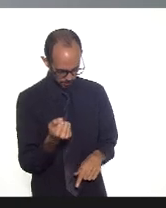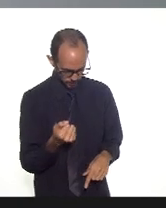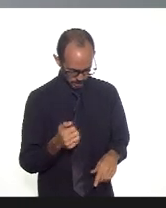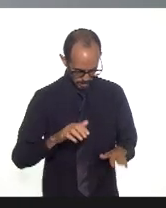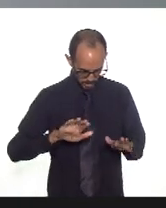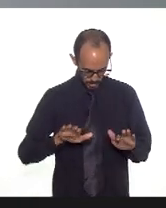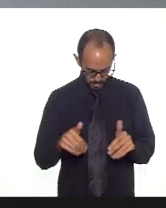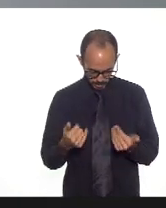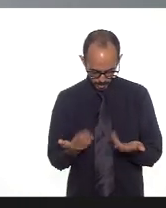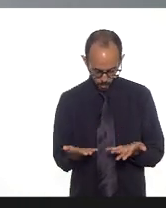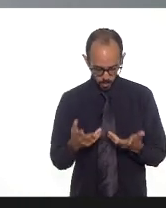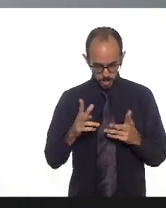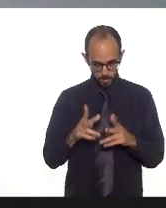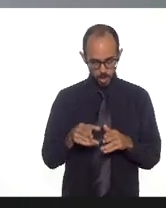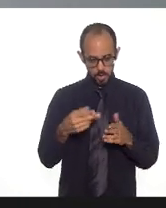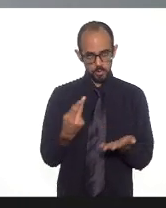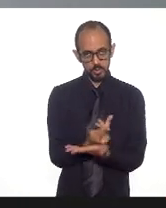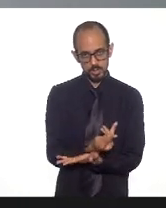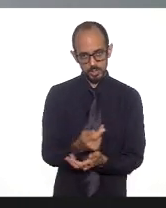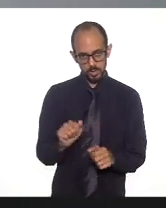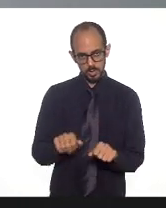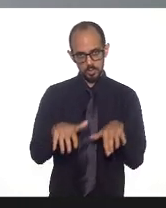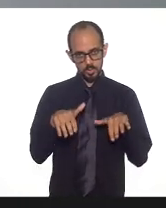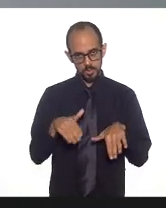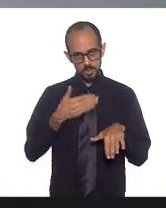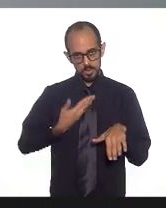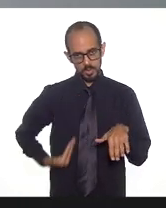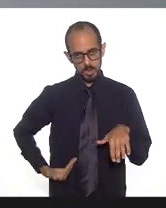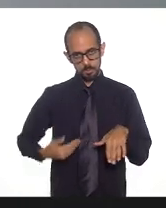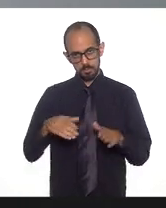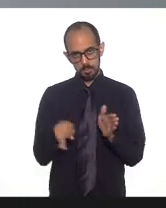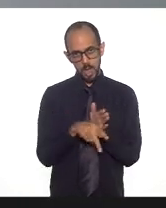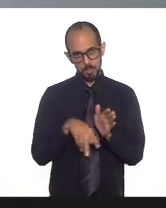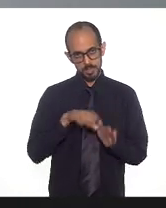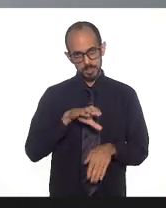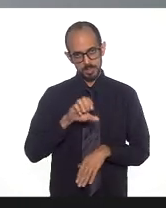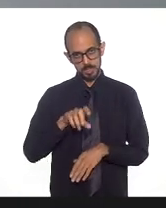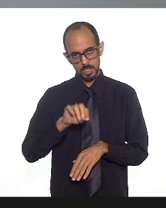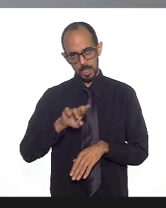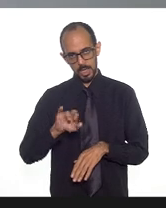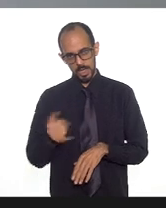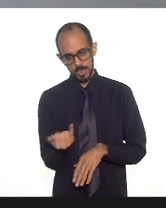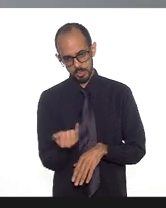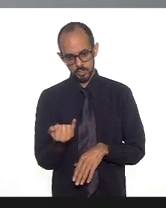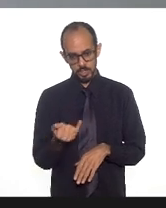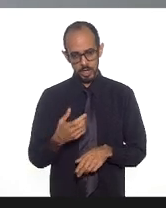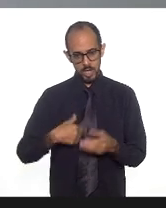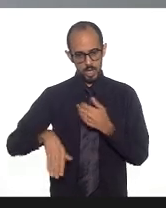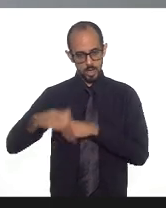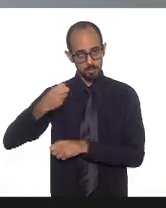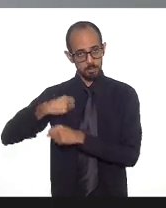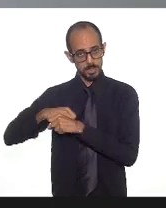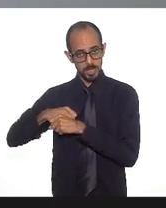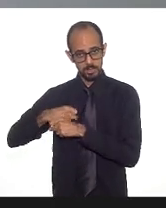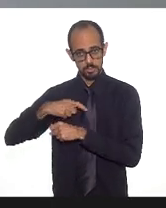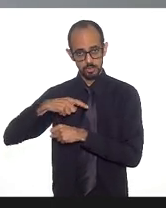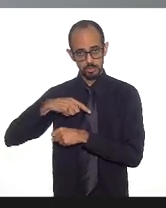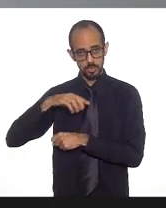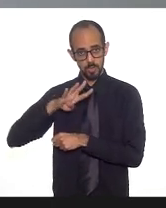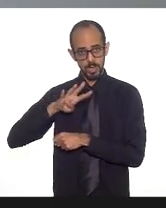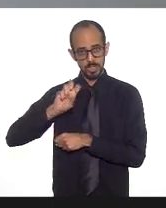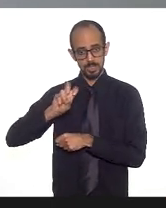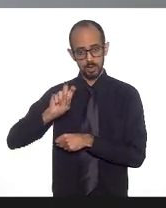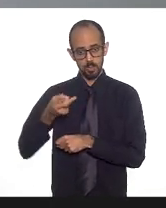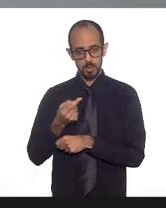teve da própria CCR, colocou que nós, o ano passado, atendia 45 mil alunos e esse